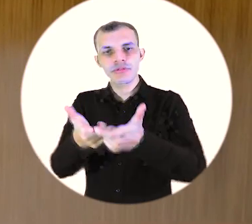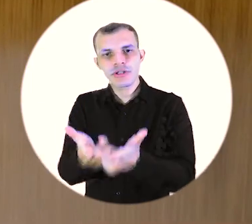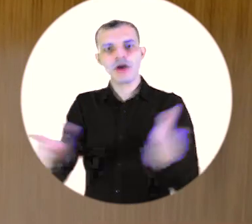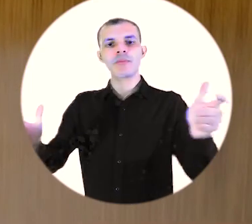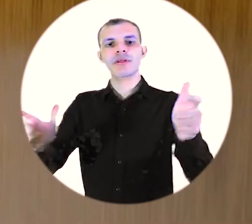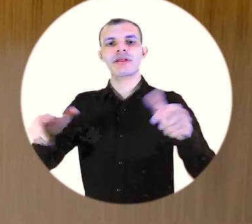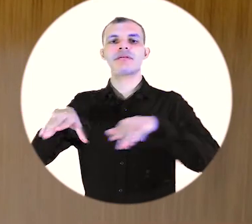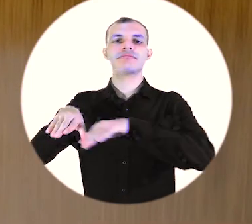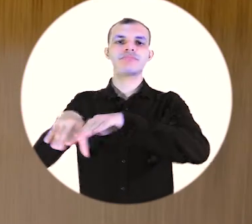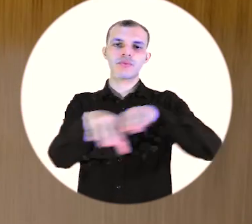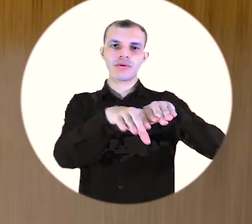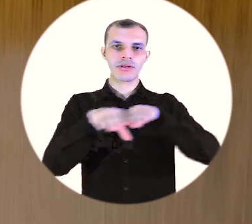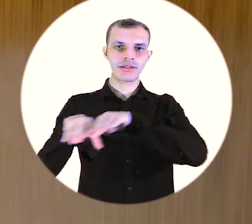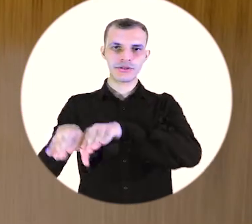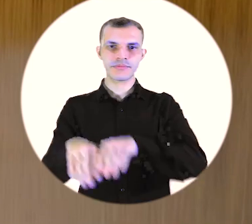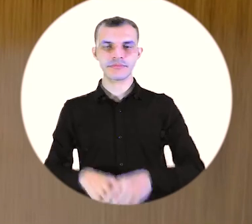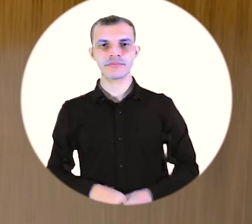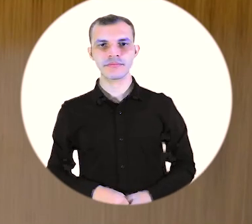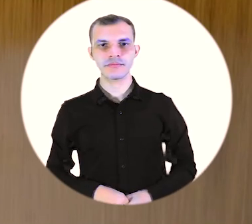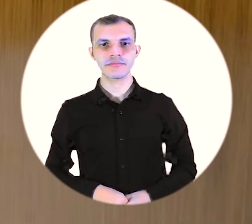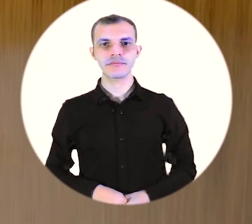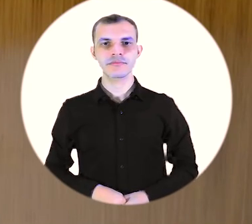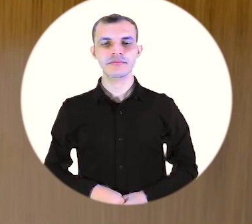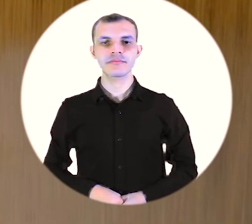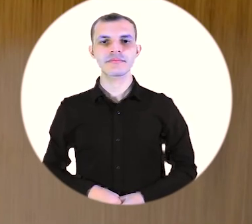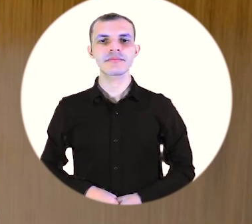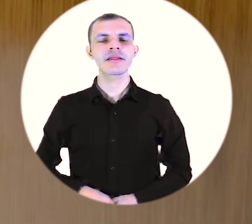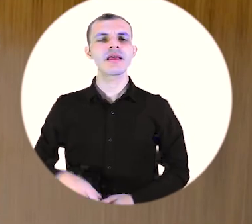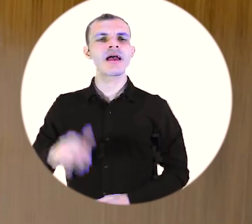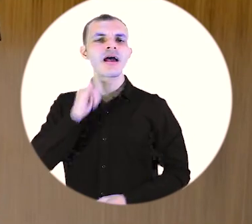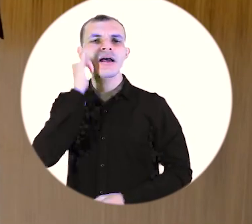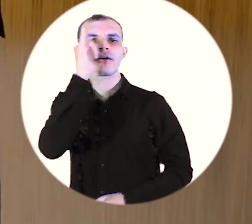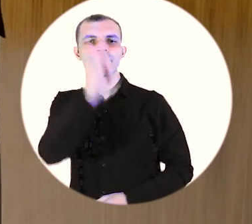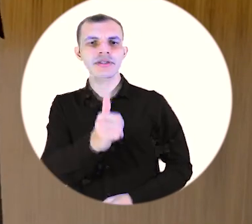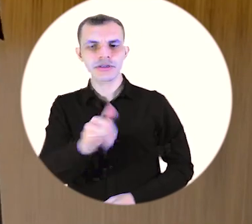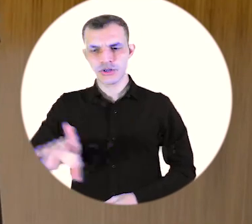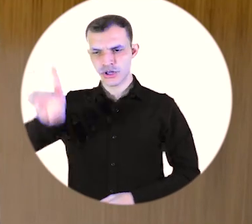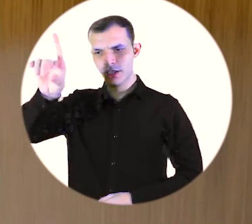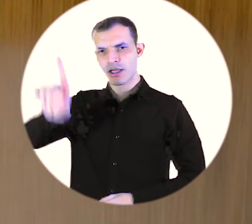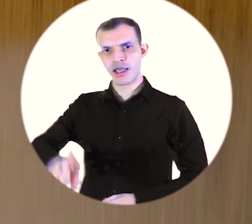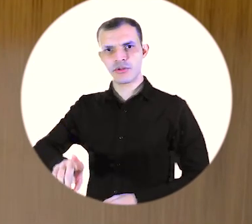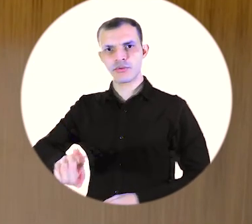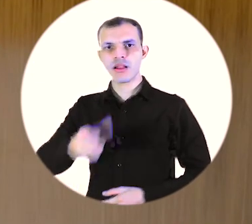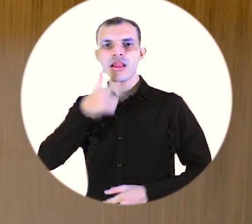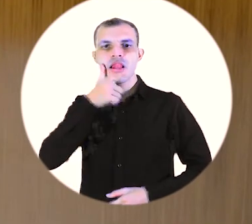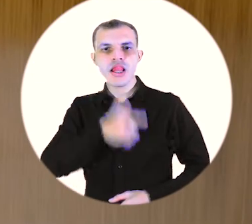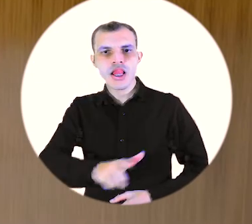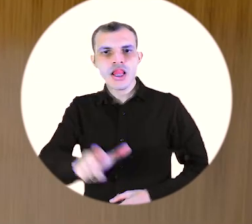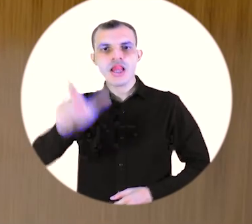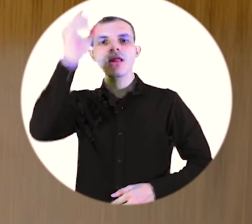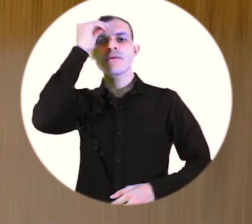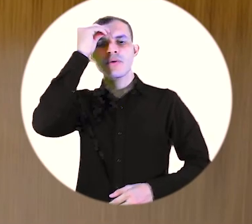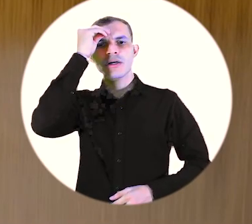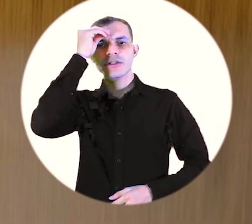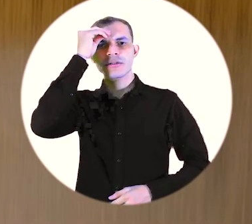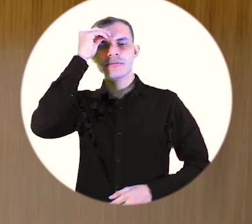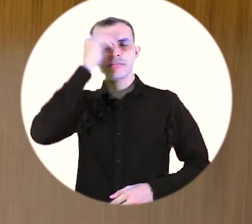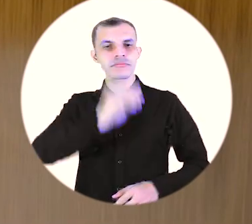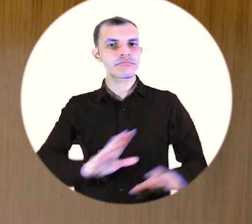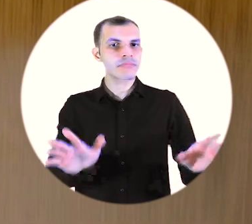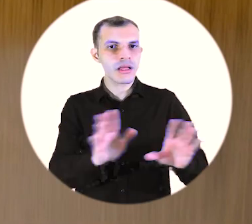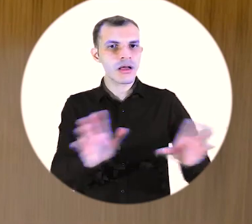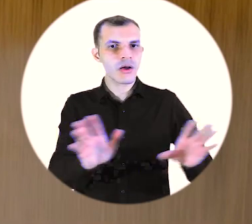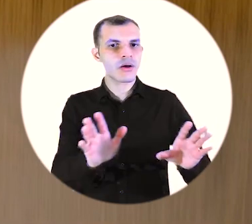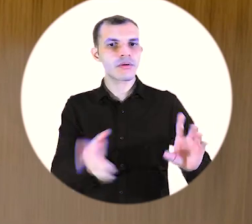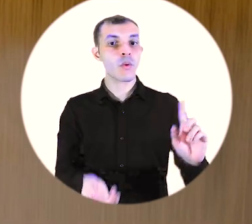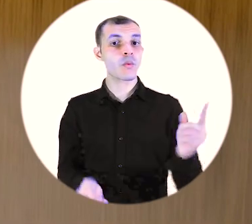a igualdade. A sua trajetória jurídica reafirma que o direito não é uma prisão de linguagem. Pelo